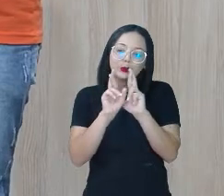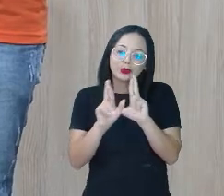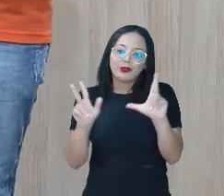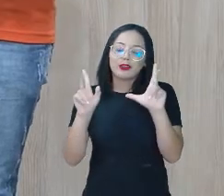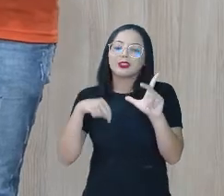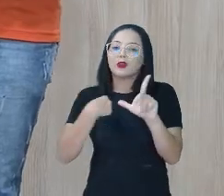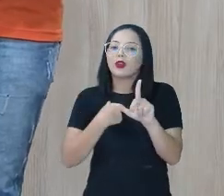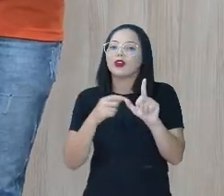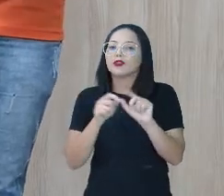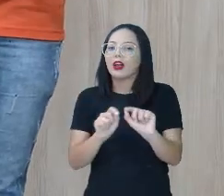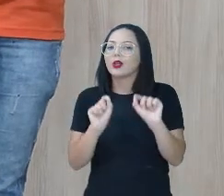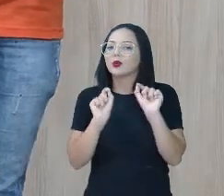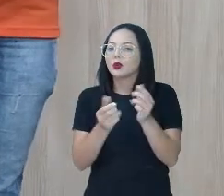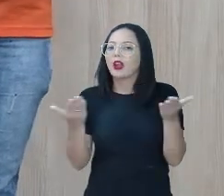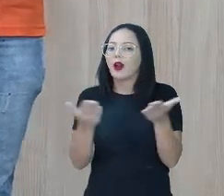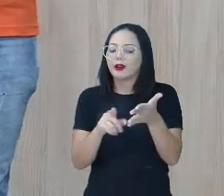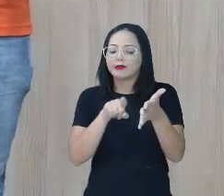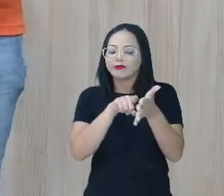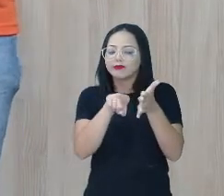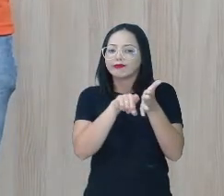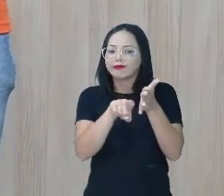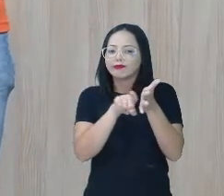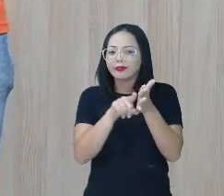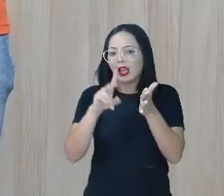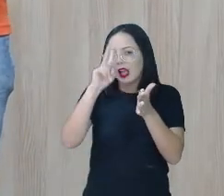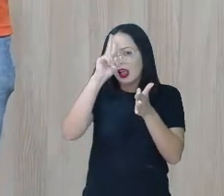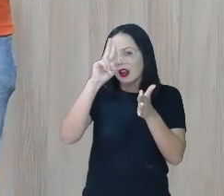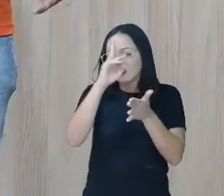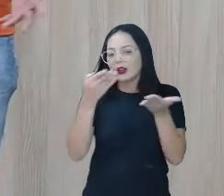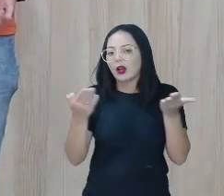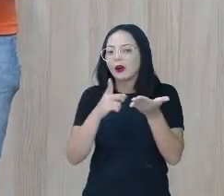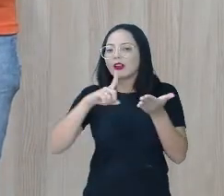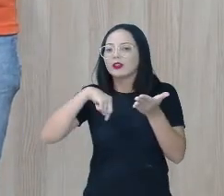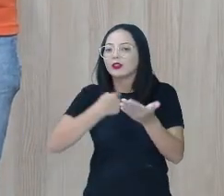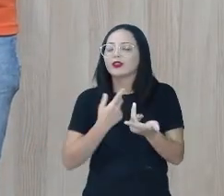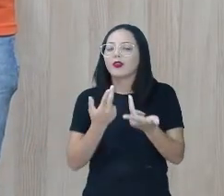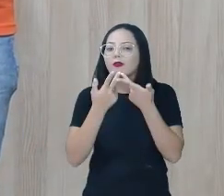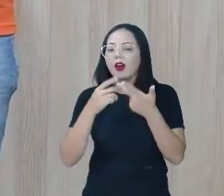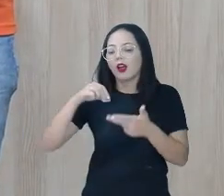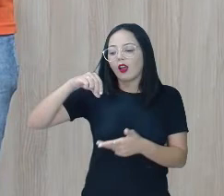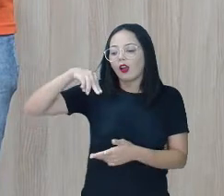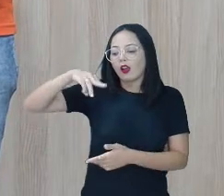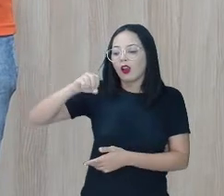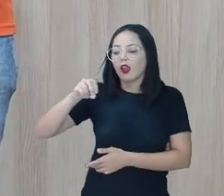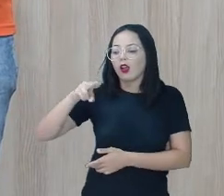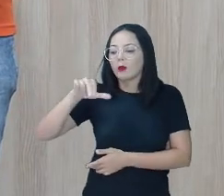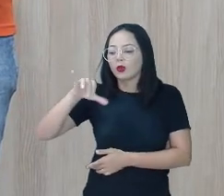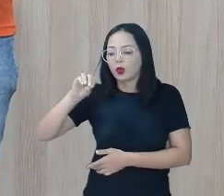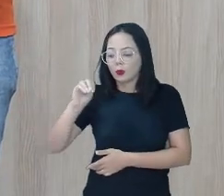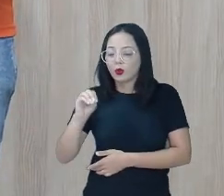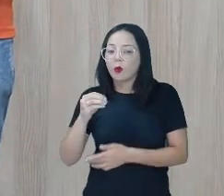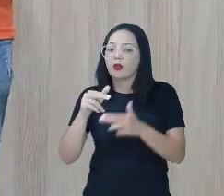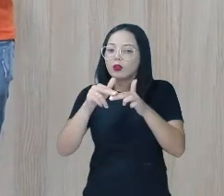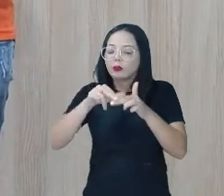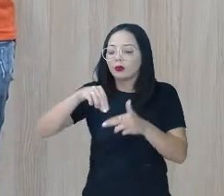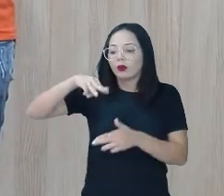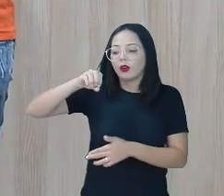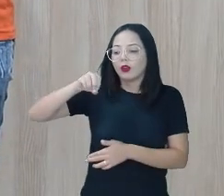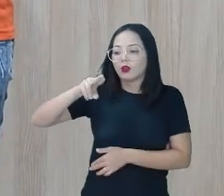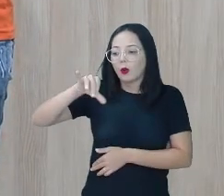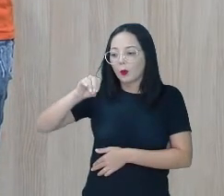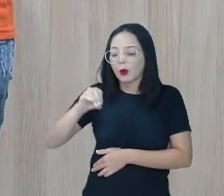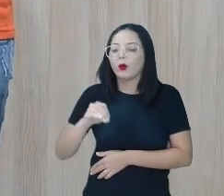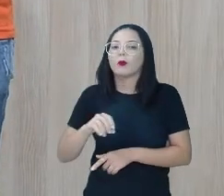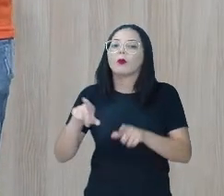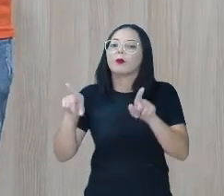que a gente faz nessas questões aqui? Então, lembre-se que a gente está falando aqui de um monômio, né? Esse monômio aí tem a